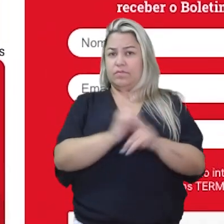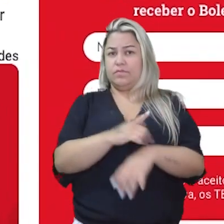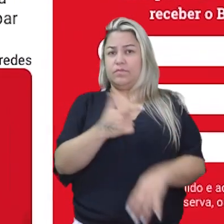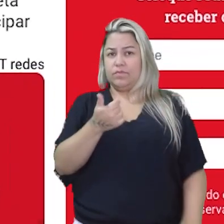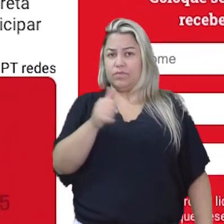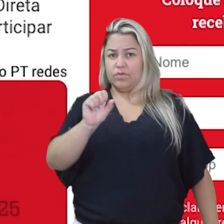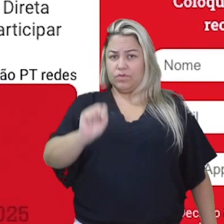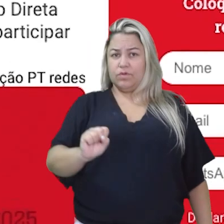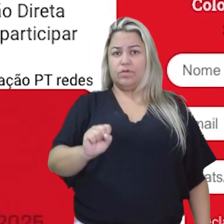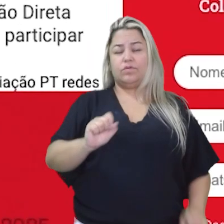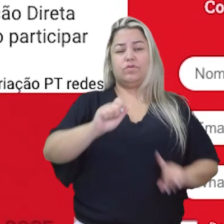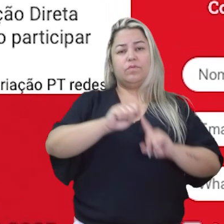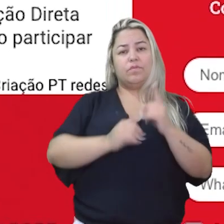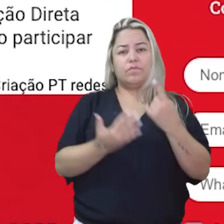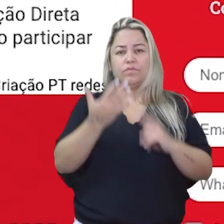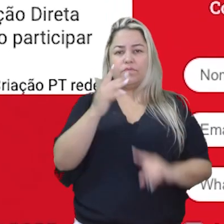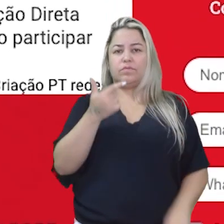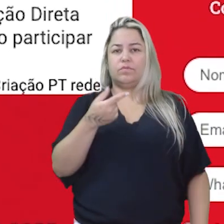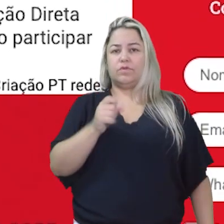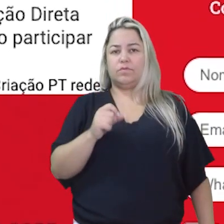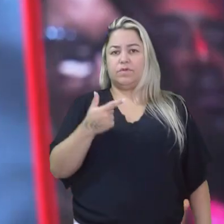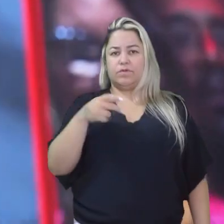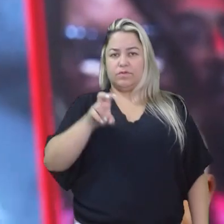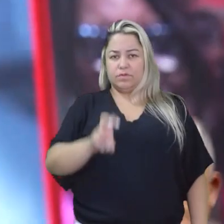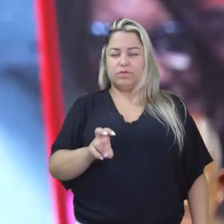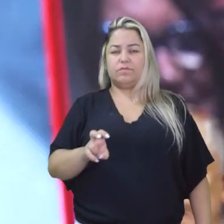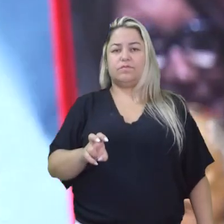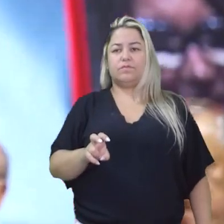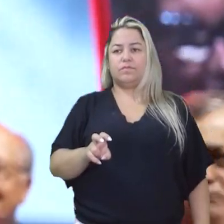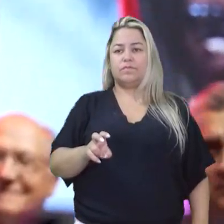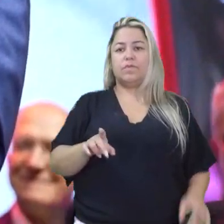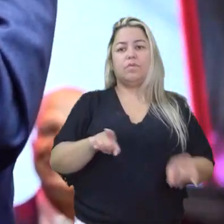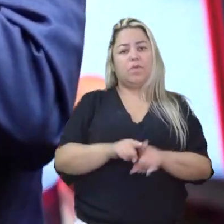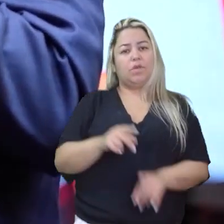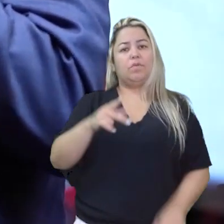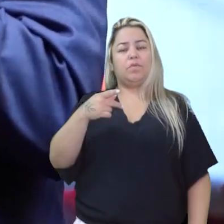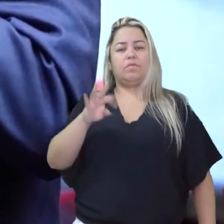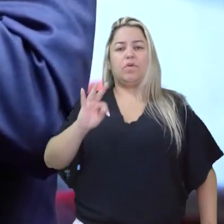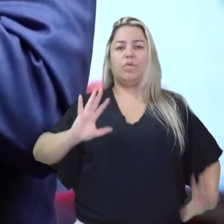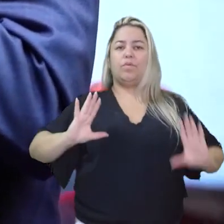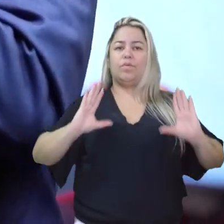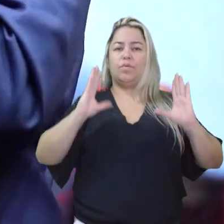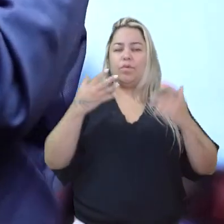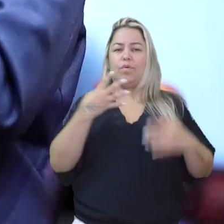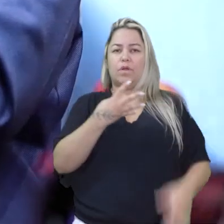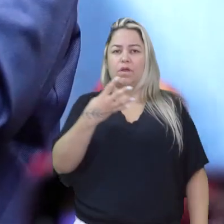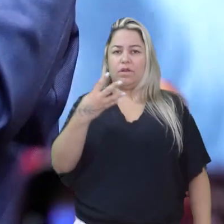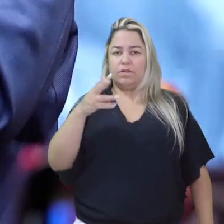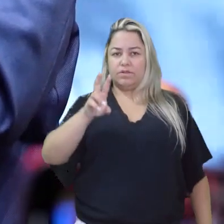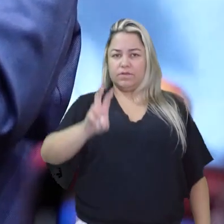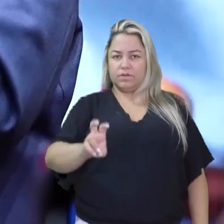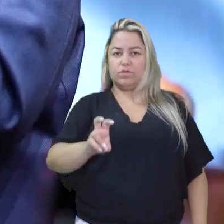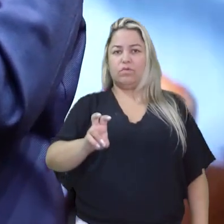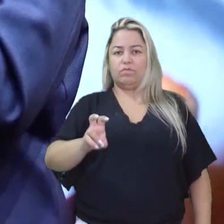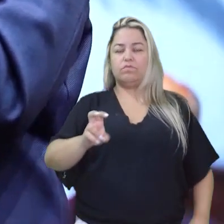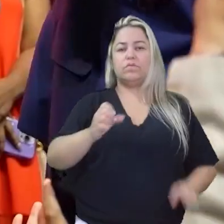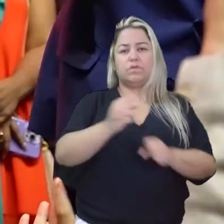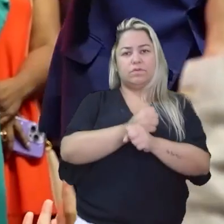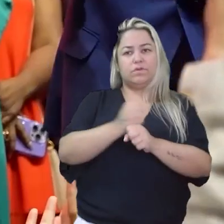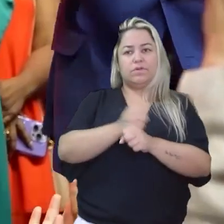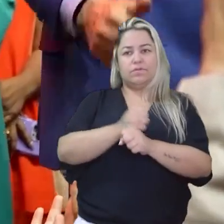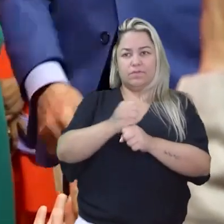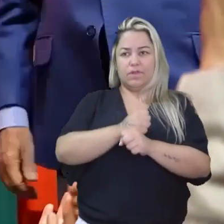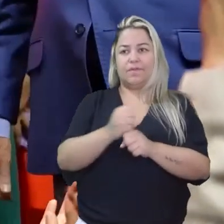no dia 28 de fevereiro de 2025. Em 2025, o PT irá comemorar os seus 45 anos de